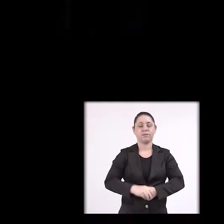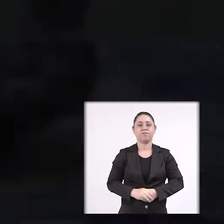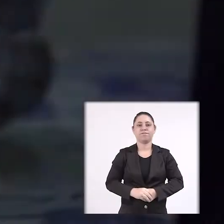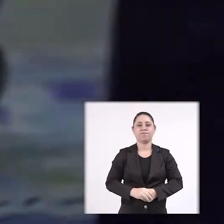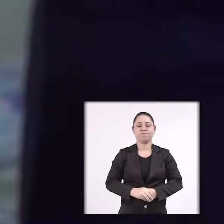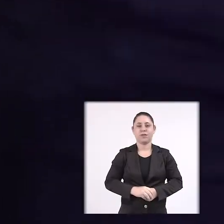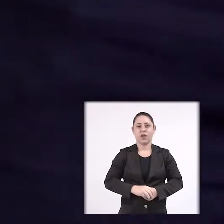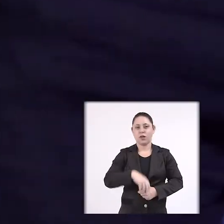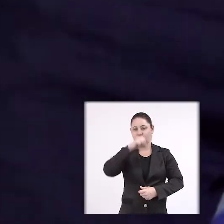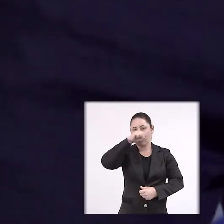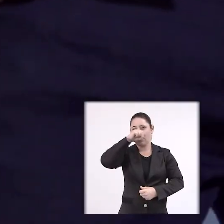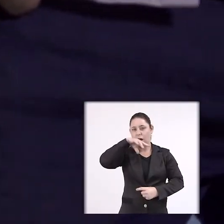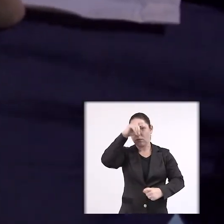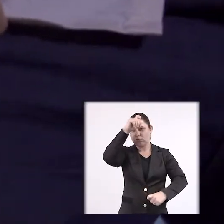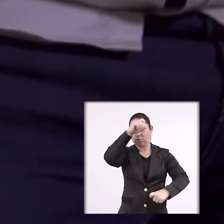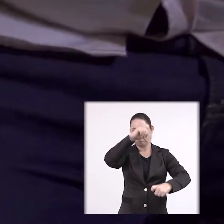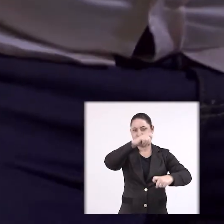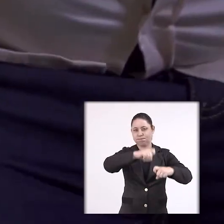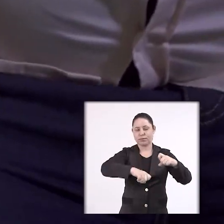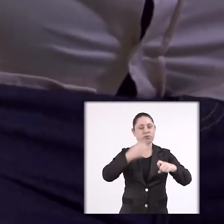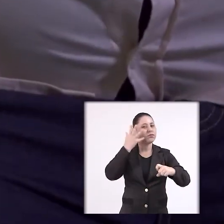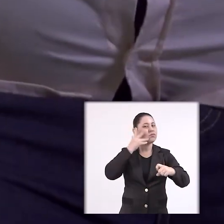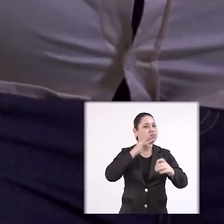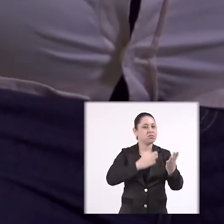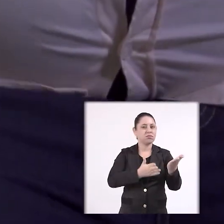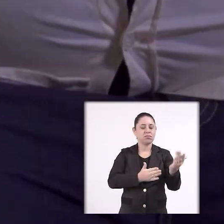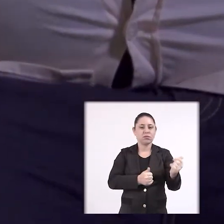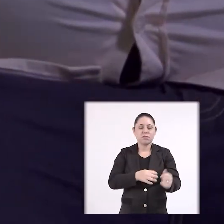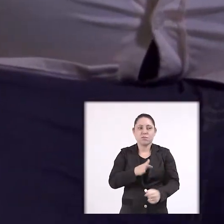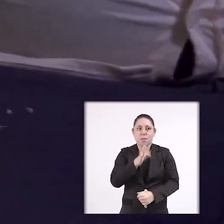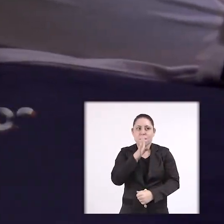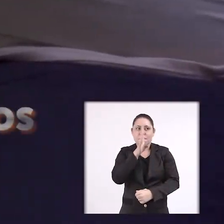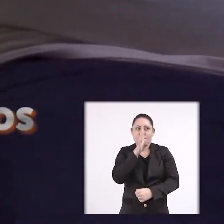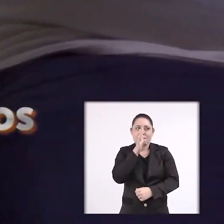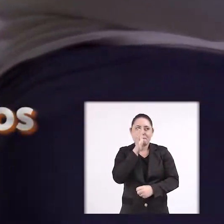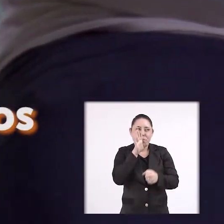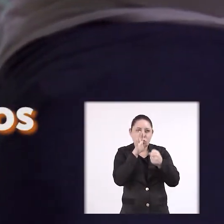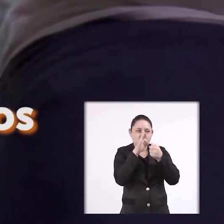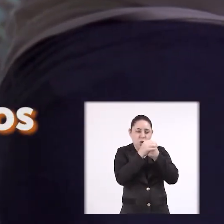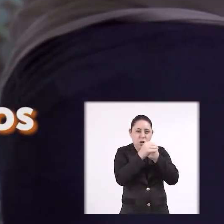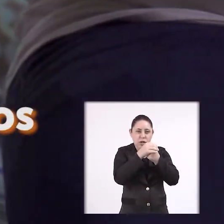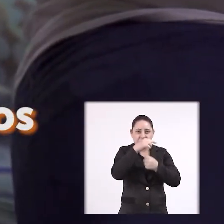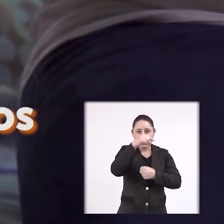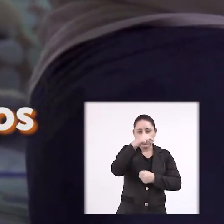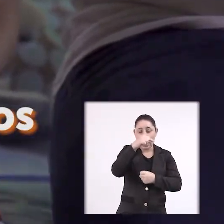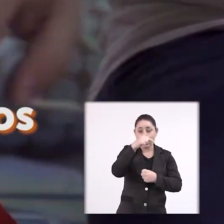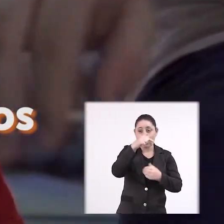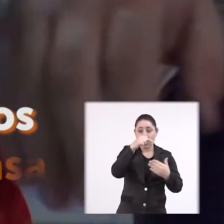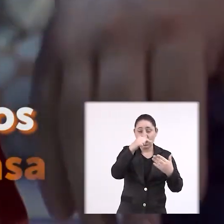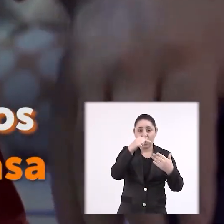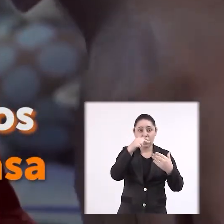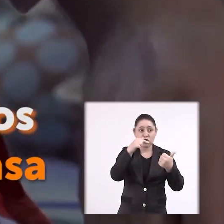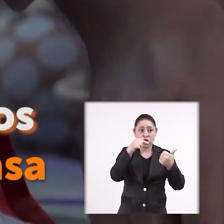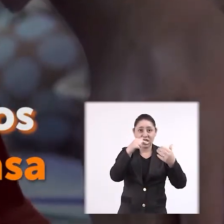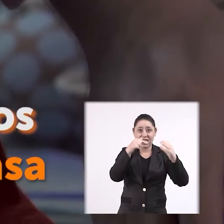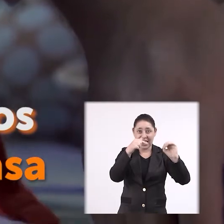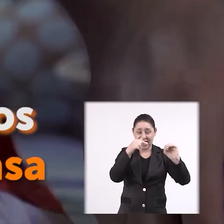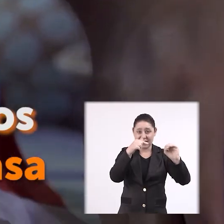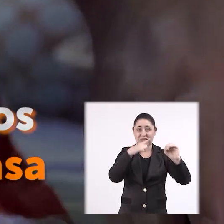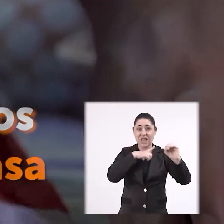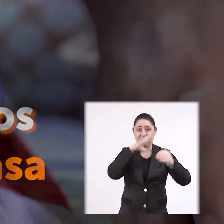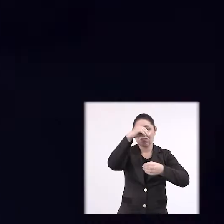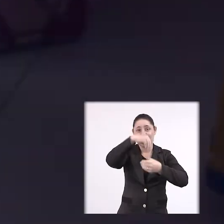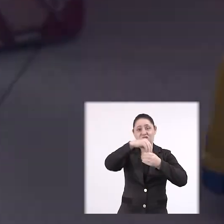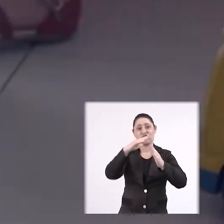A violência sexual infanto-juvenil é silenciosa, com 7 de cada 10 casos ocorrendo